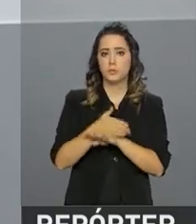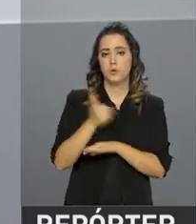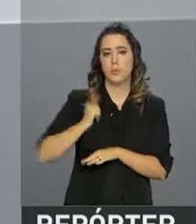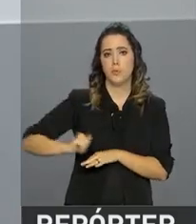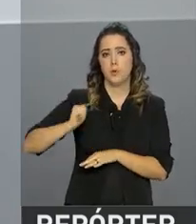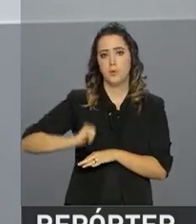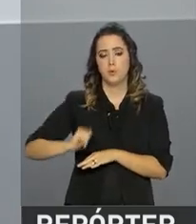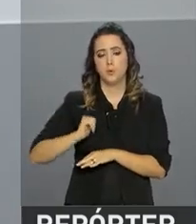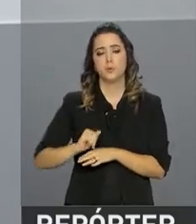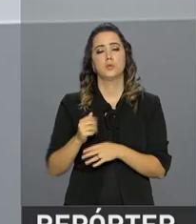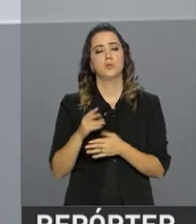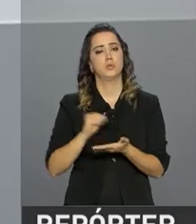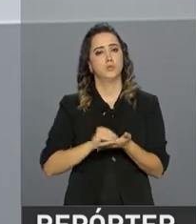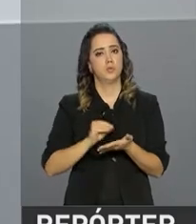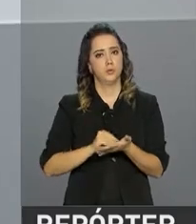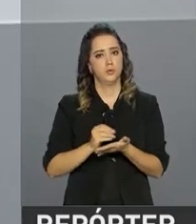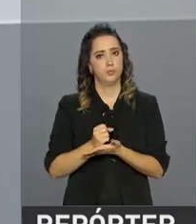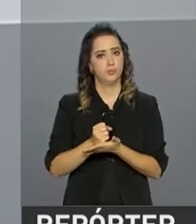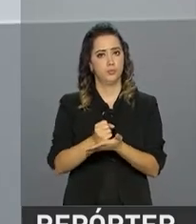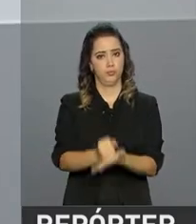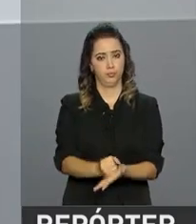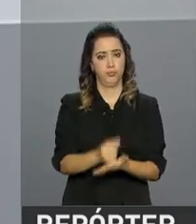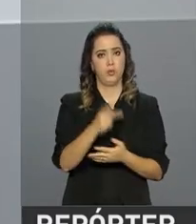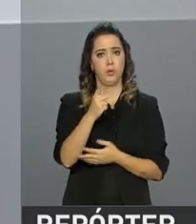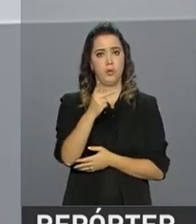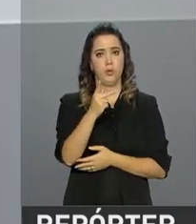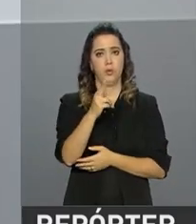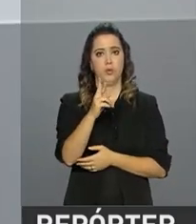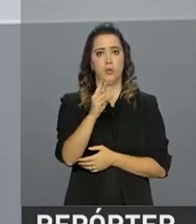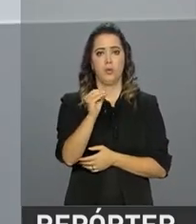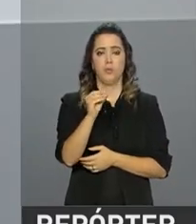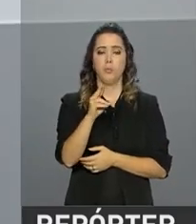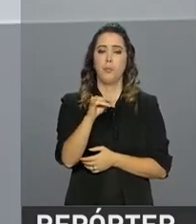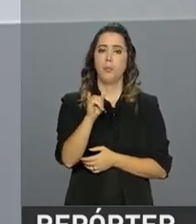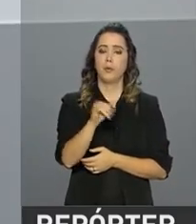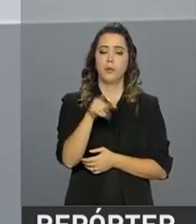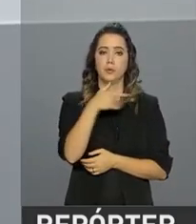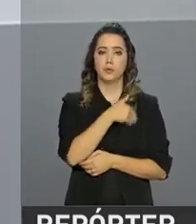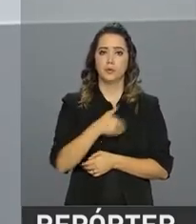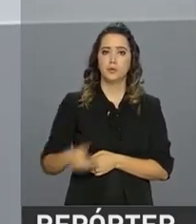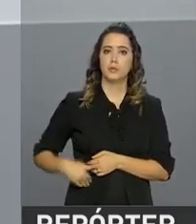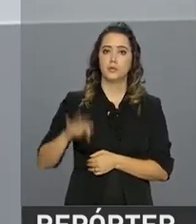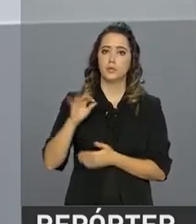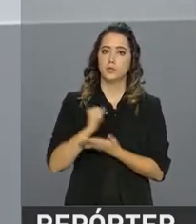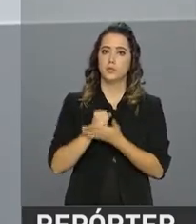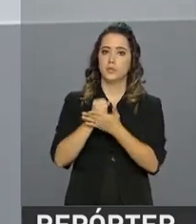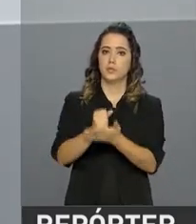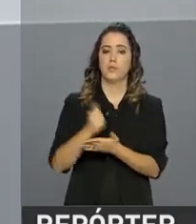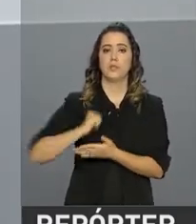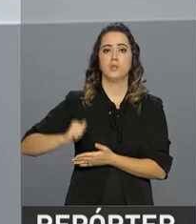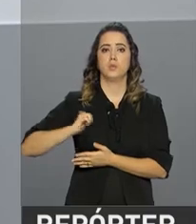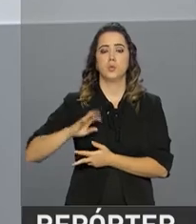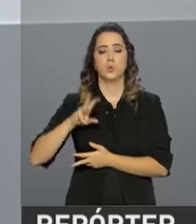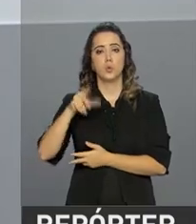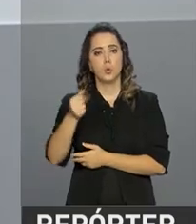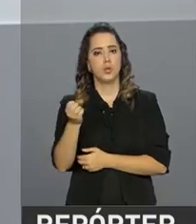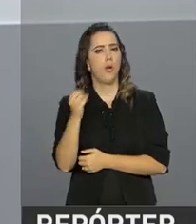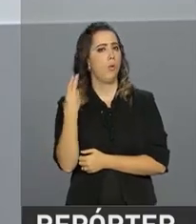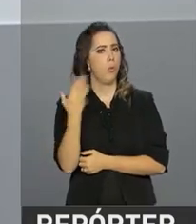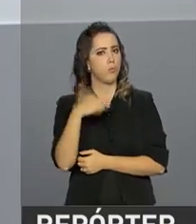que ainda não foram ocupadas o prouni é um programa do governo federal que oferece bolsas de estudo integrais e parciais